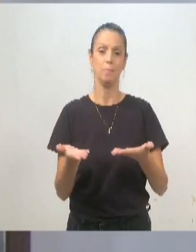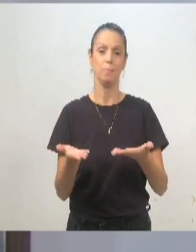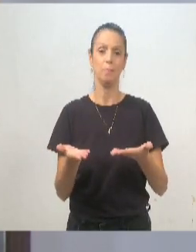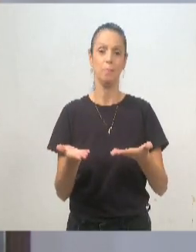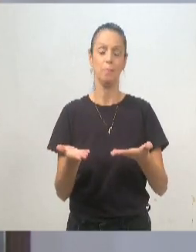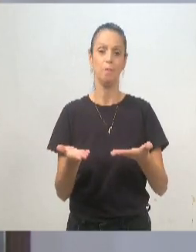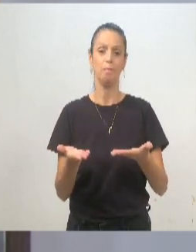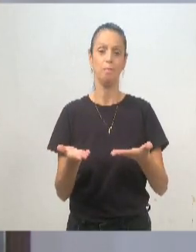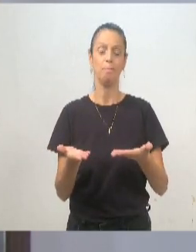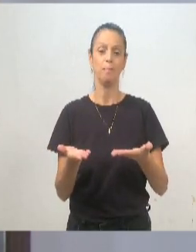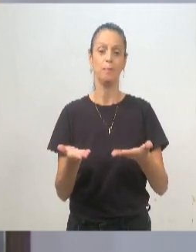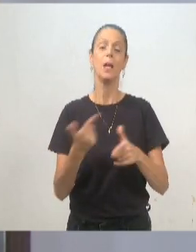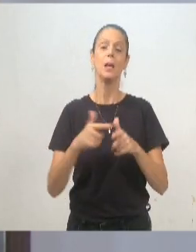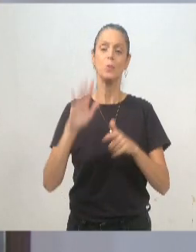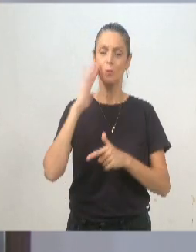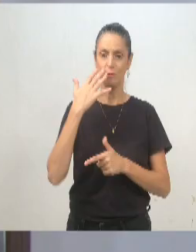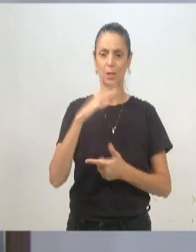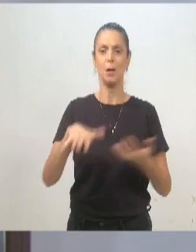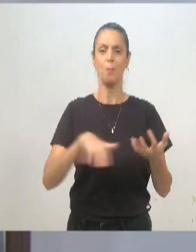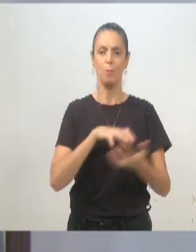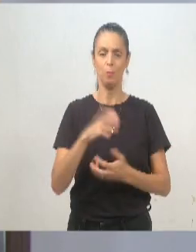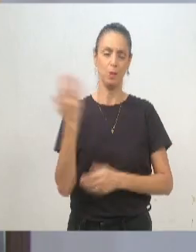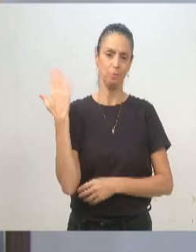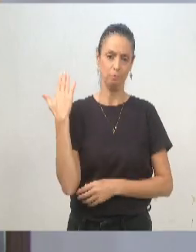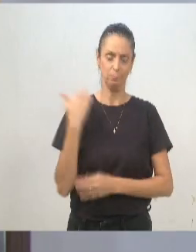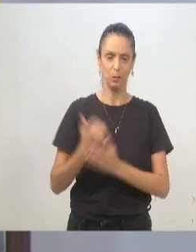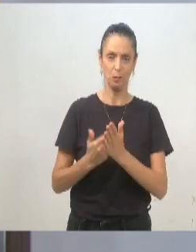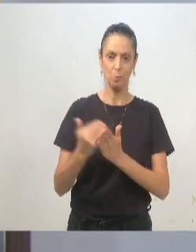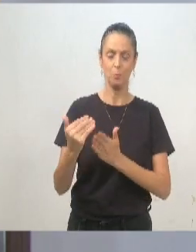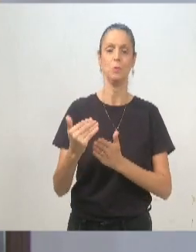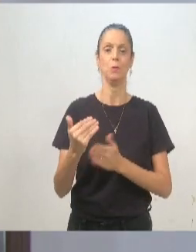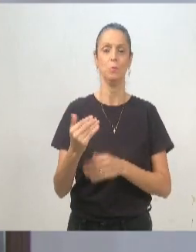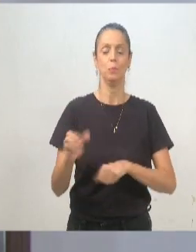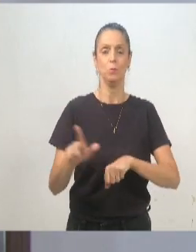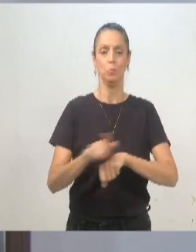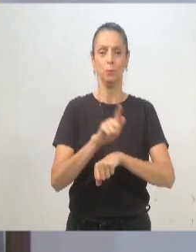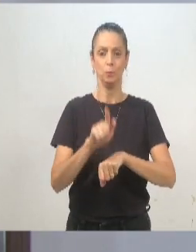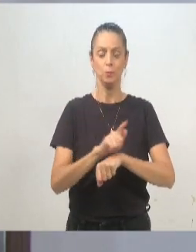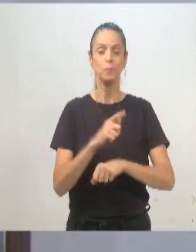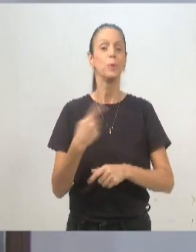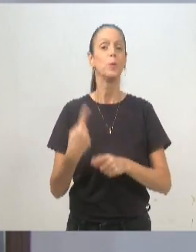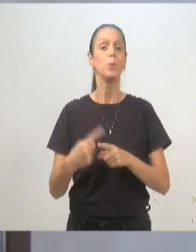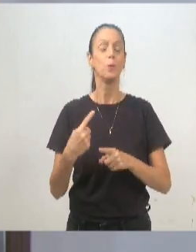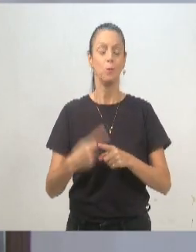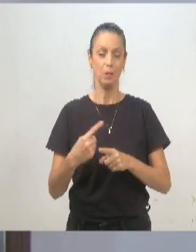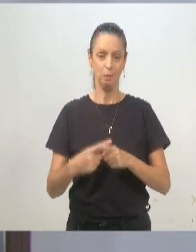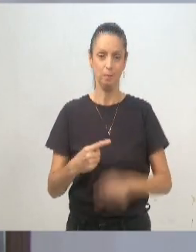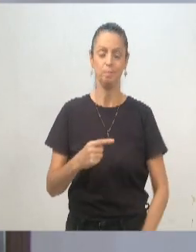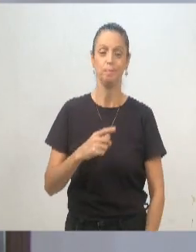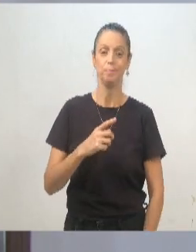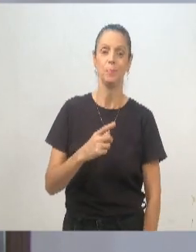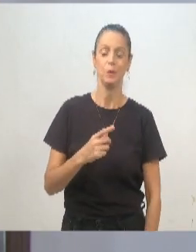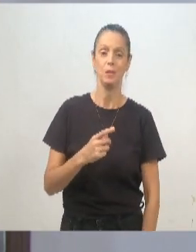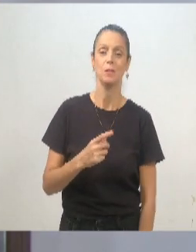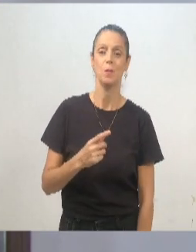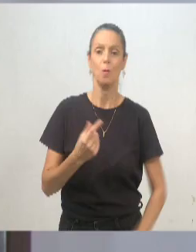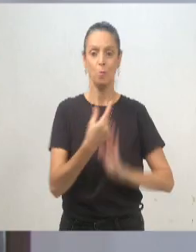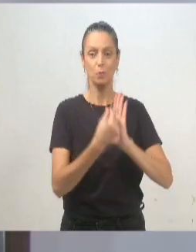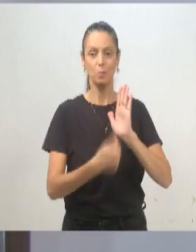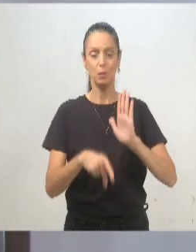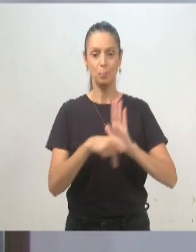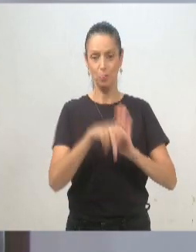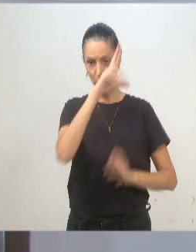uma polêmica que se estabeleceu no início deste exercício, fruto exatamente da questão do orçamento do município,